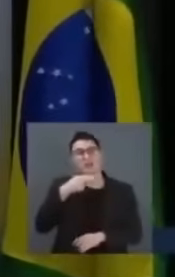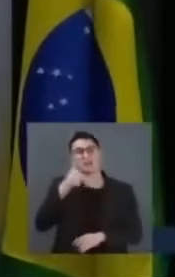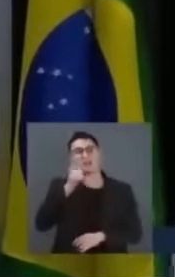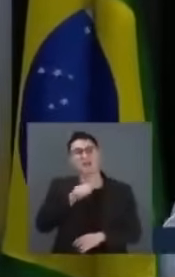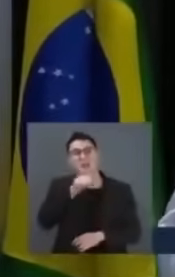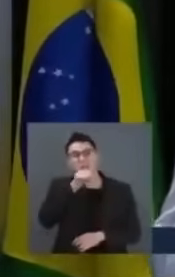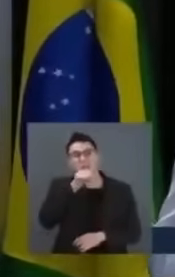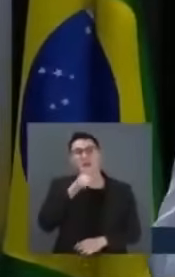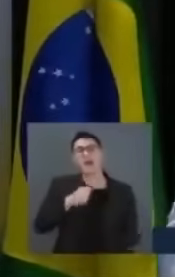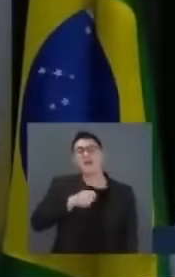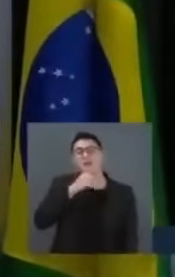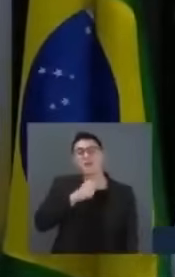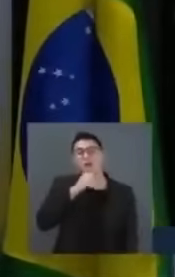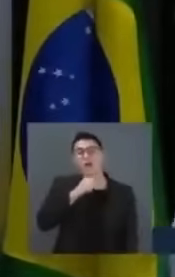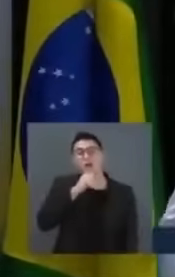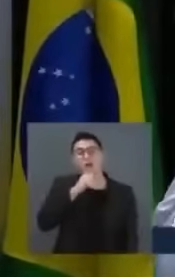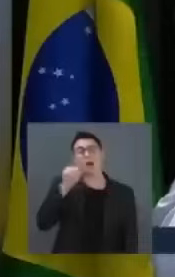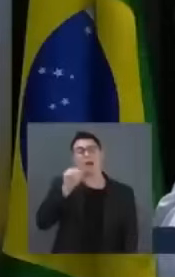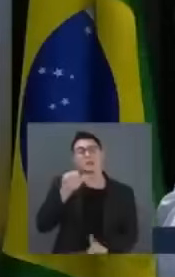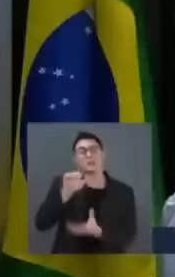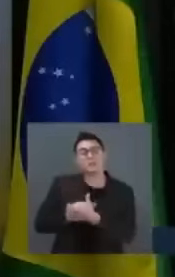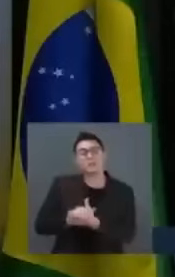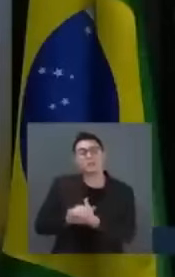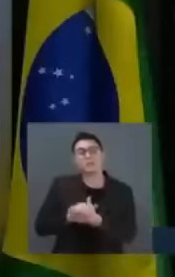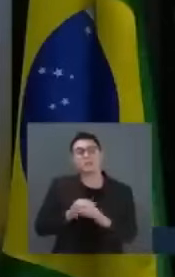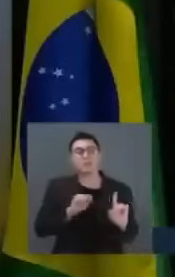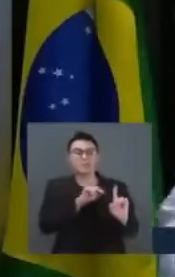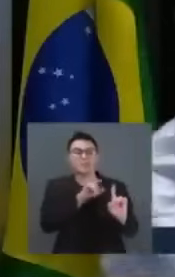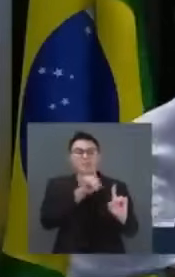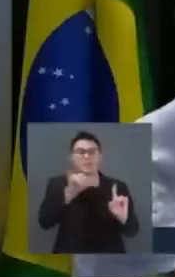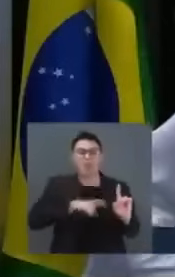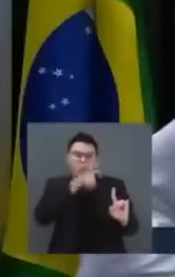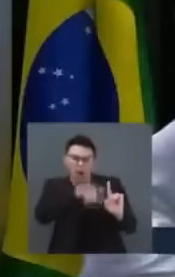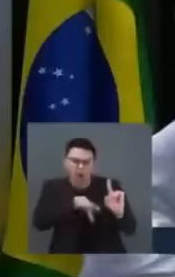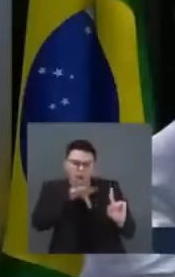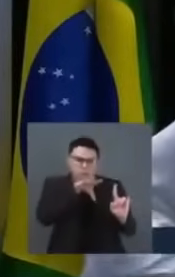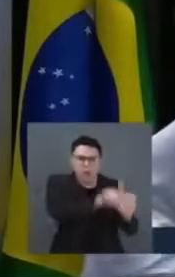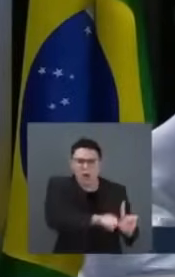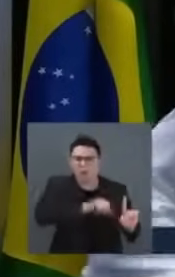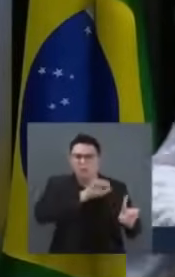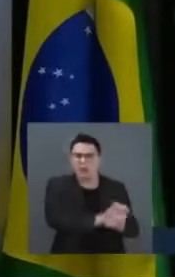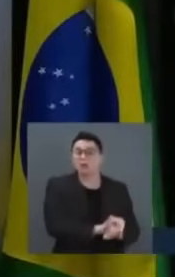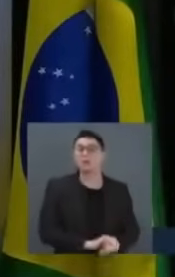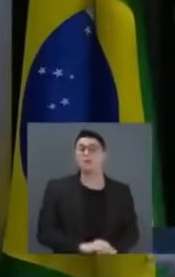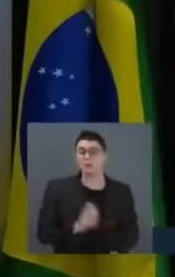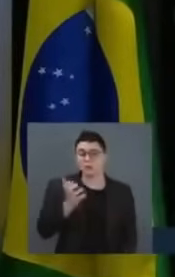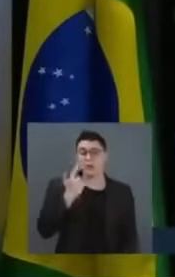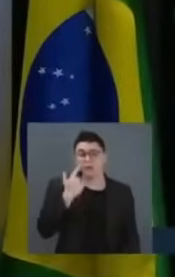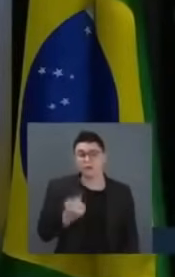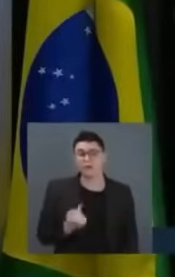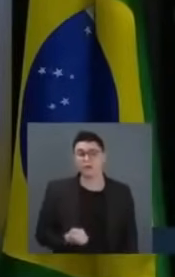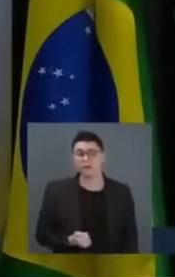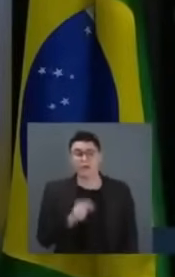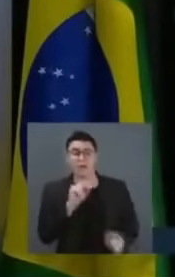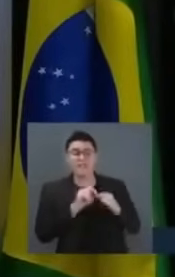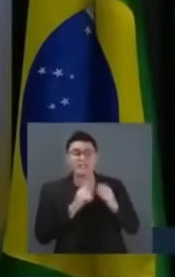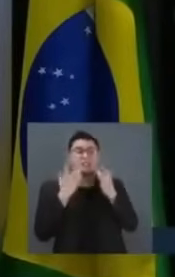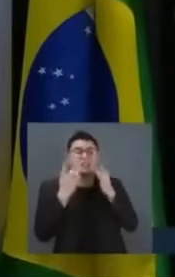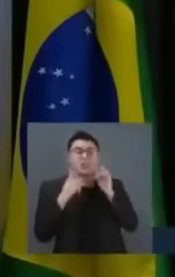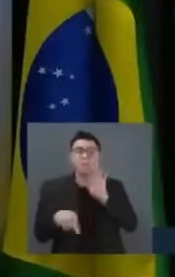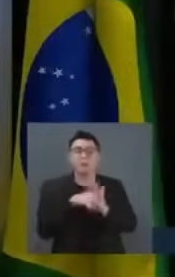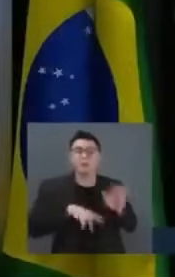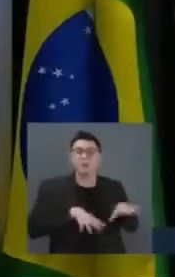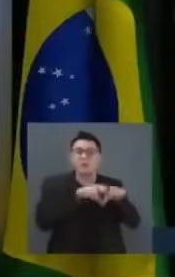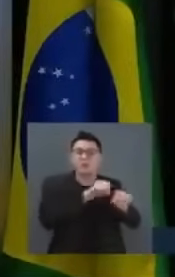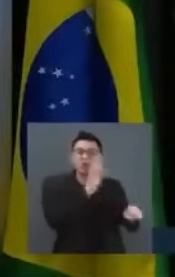a avó, a esposa de um parlamentar sendo estuprada. Eu quero que ela faça a encenação do estupro agora.